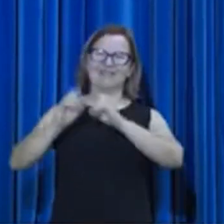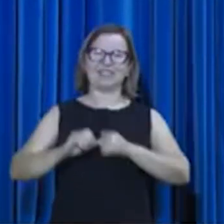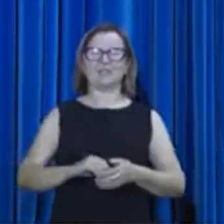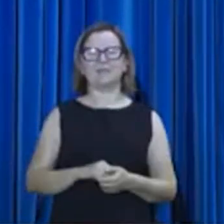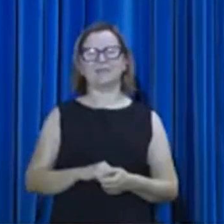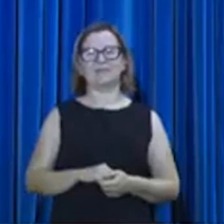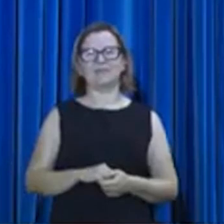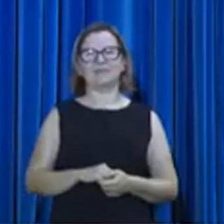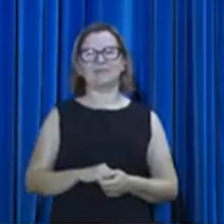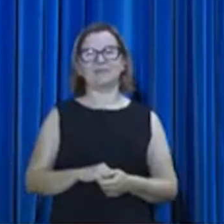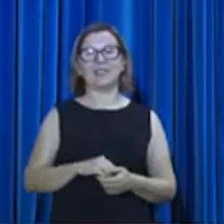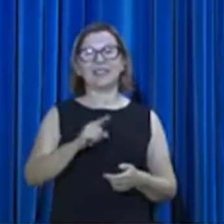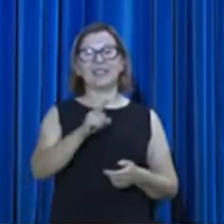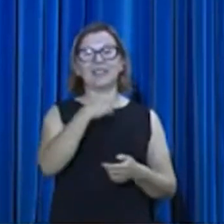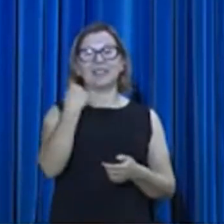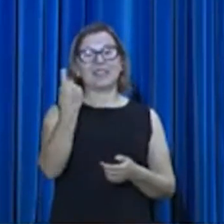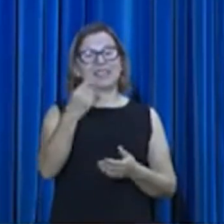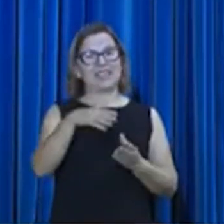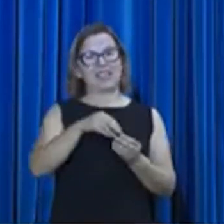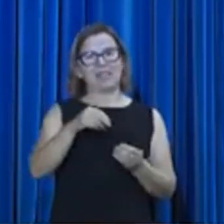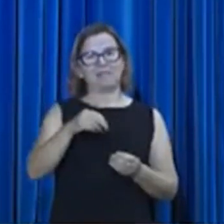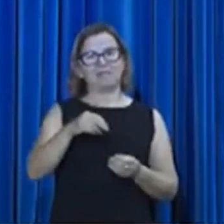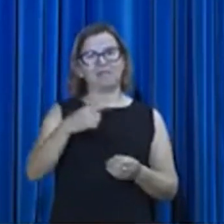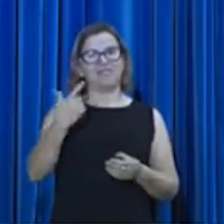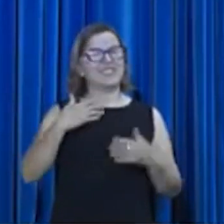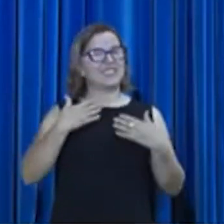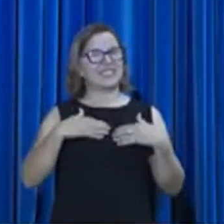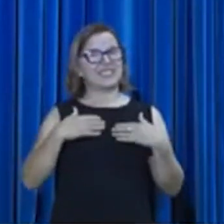A nossa alma não tem repouso fora do Senhor.